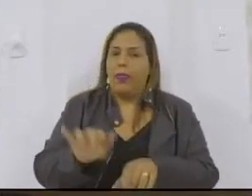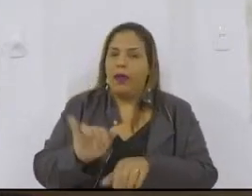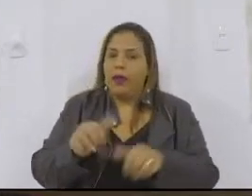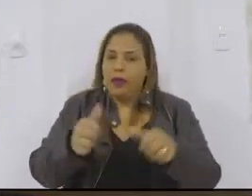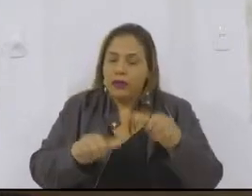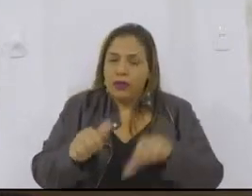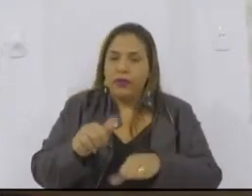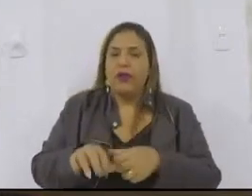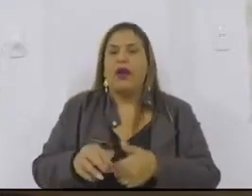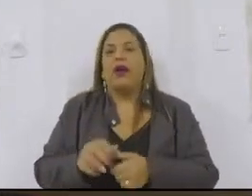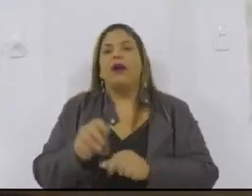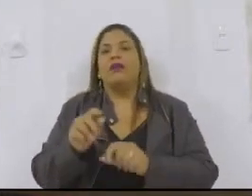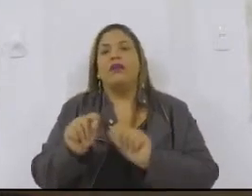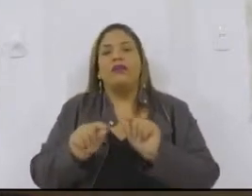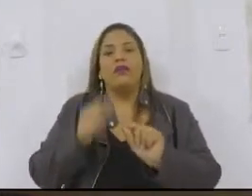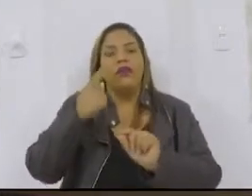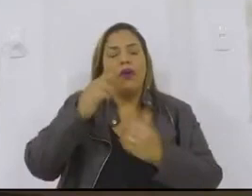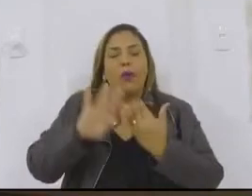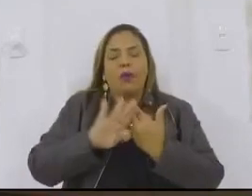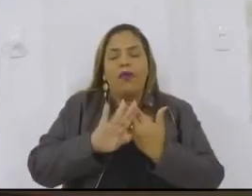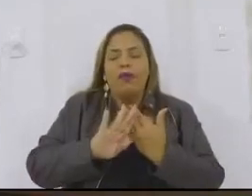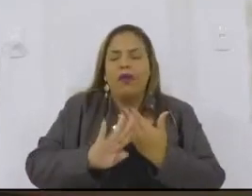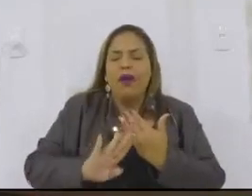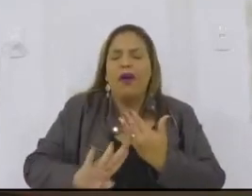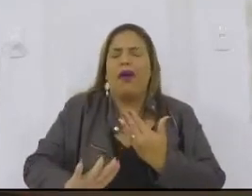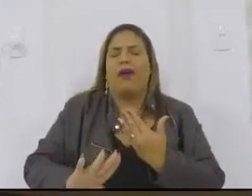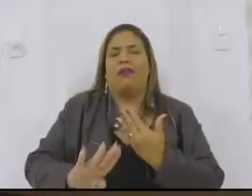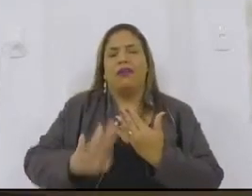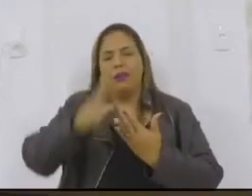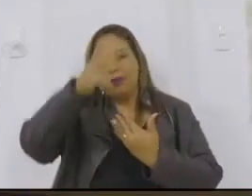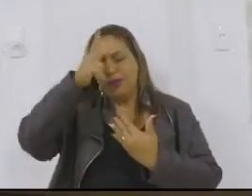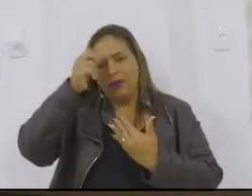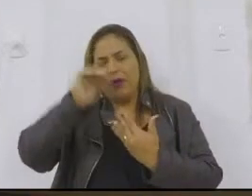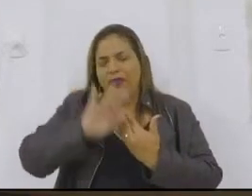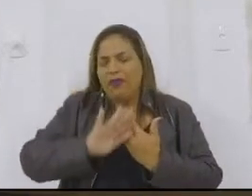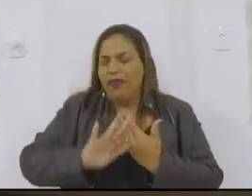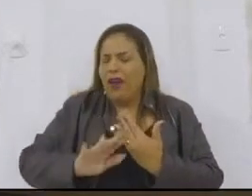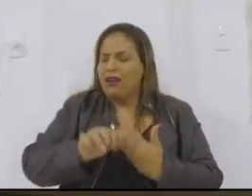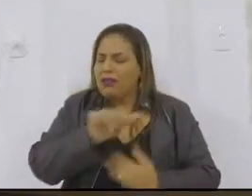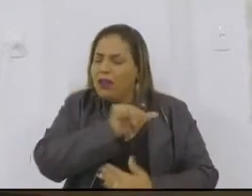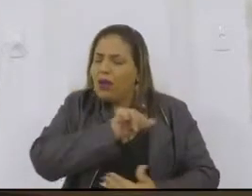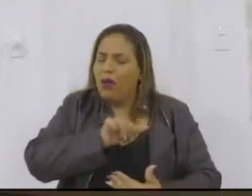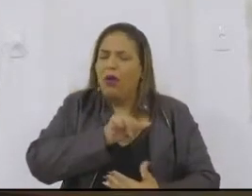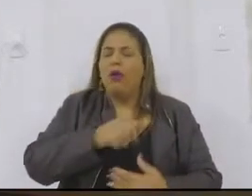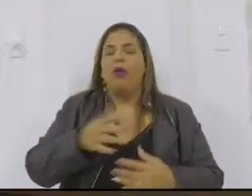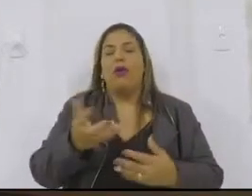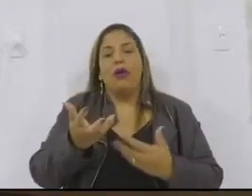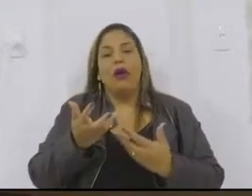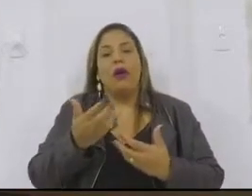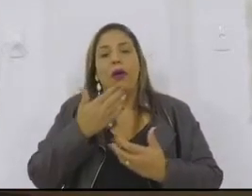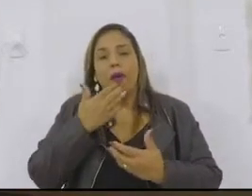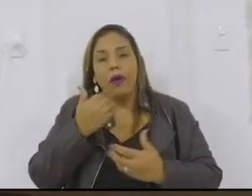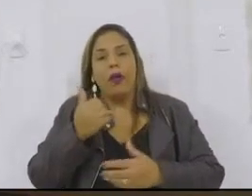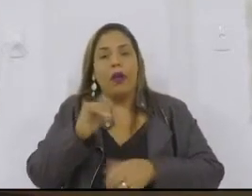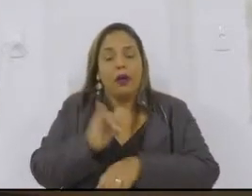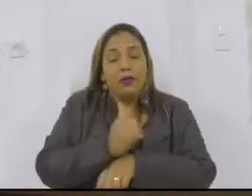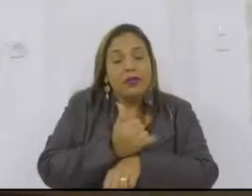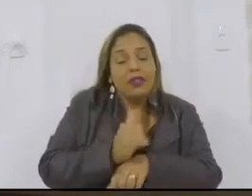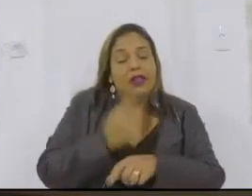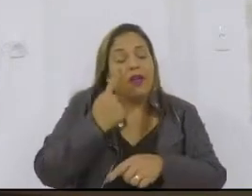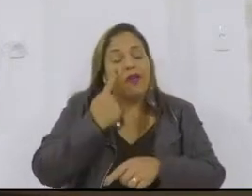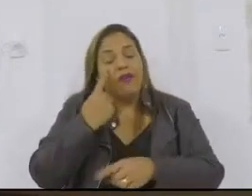reduzir o afastamento entre estudantes e o poder público. Logo, uma competição de redação seria algo apropriado para o atual momento,